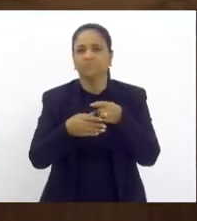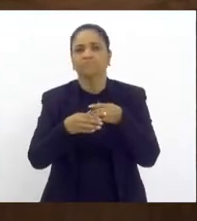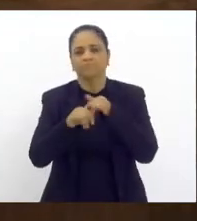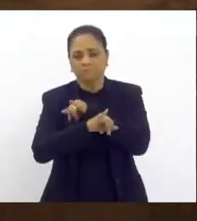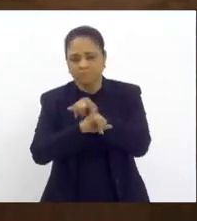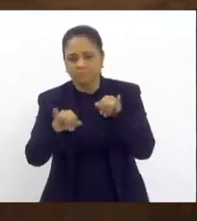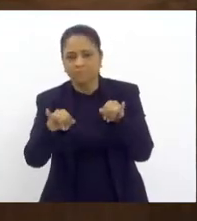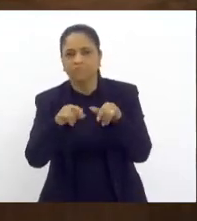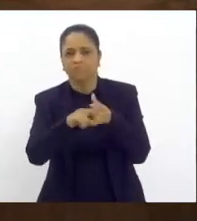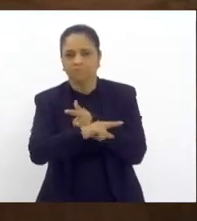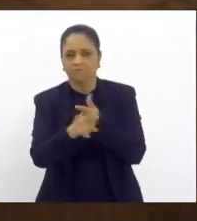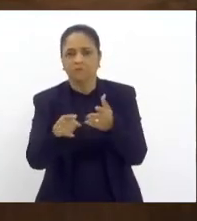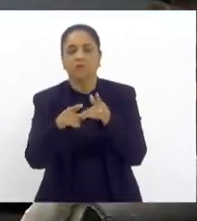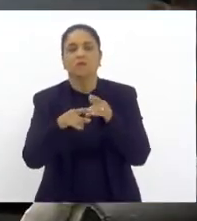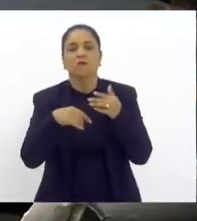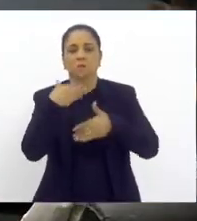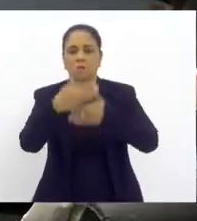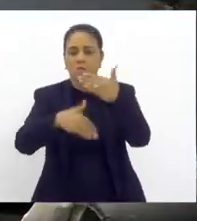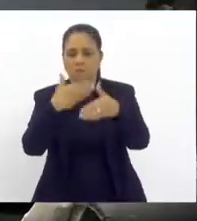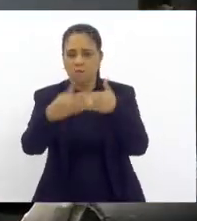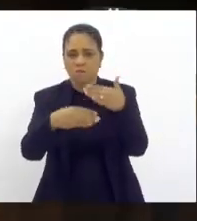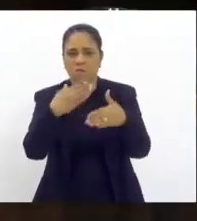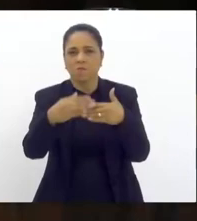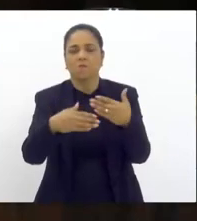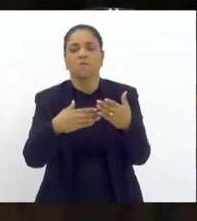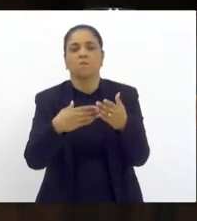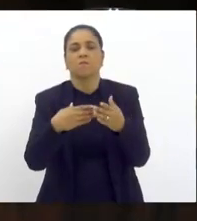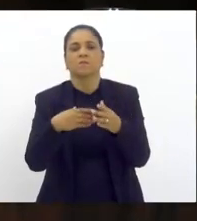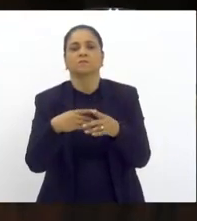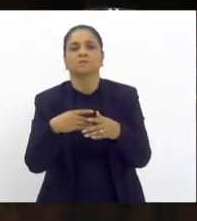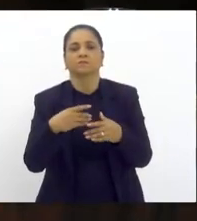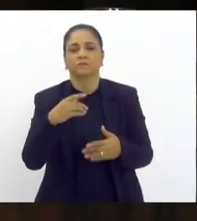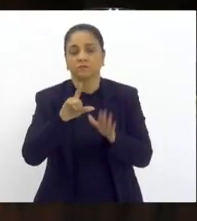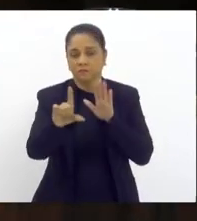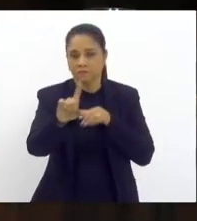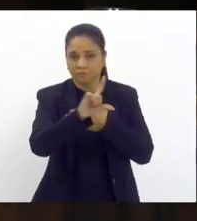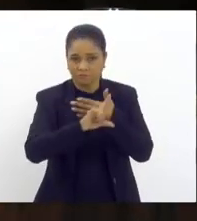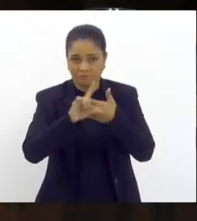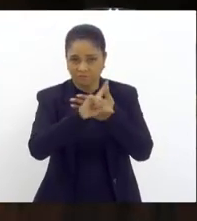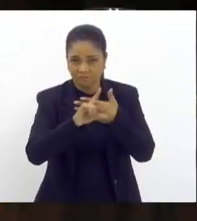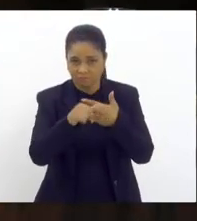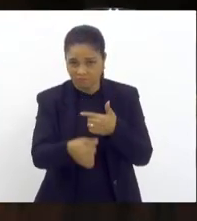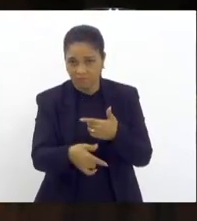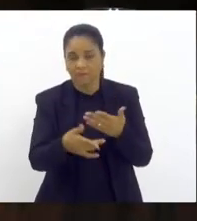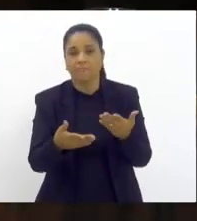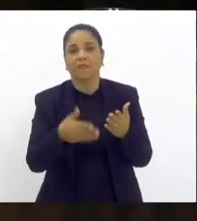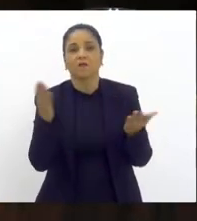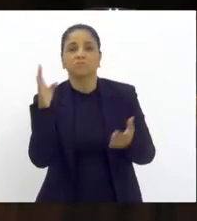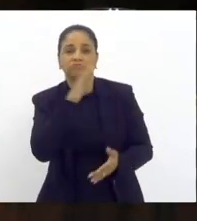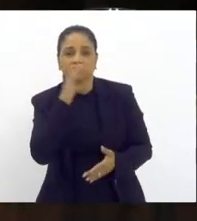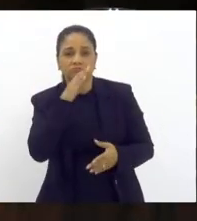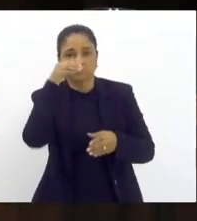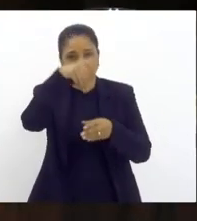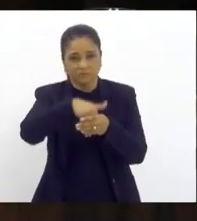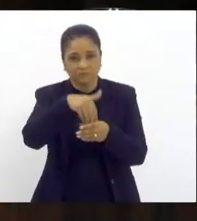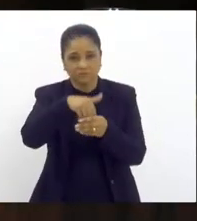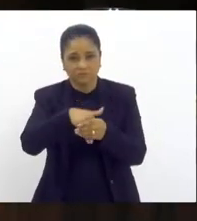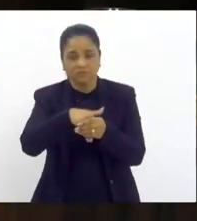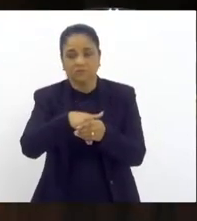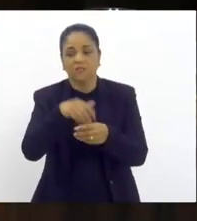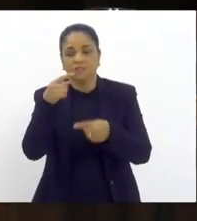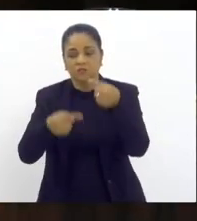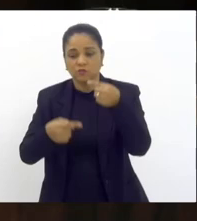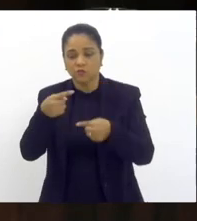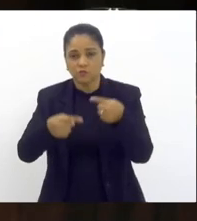ao processo legislativo. Obrigado, senhor presidente. Obrigado, deputado Rodrigo Amorim. Em regime de urgência, em votação, em discussão única,